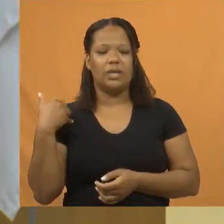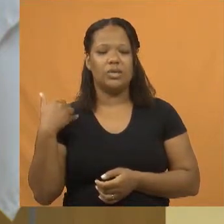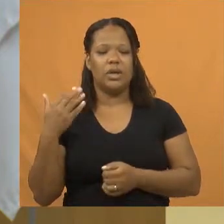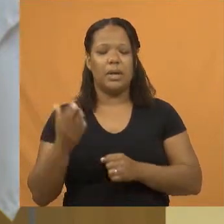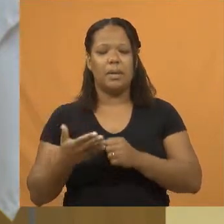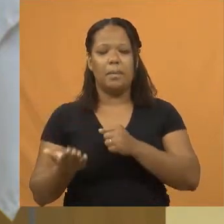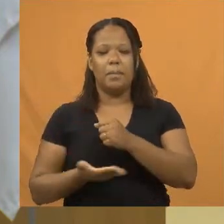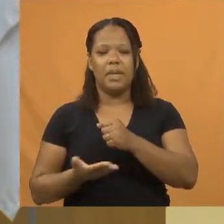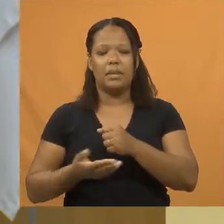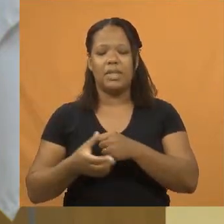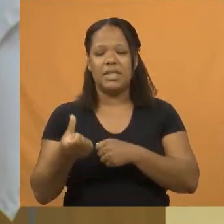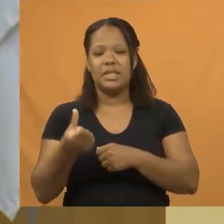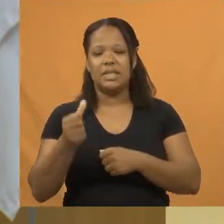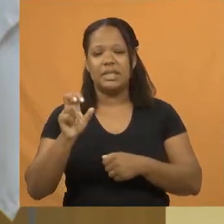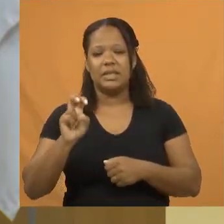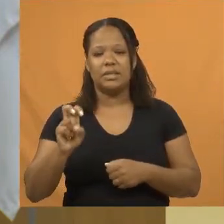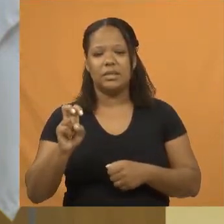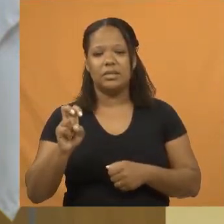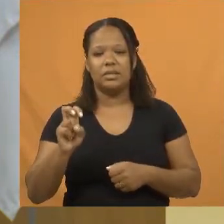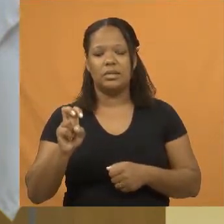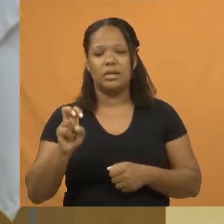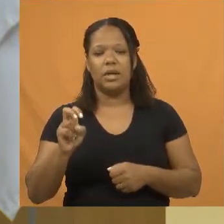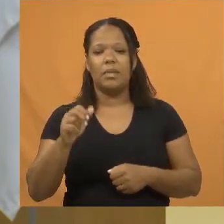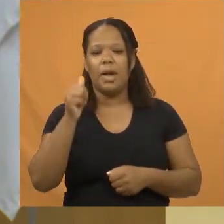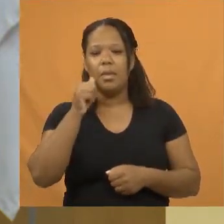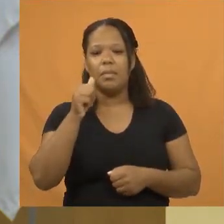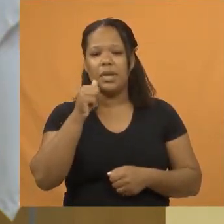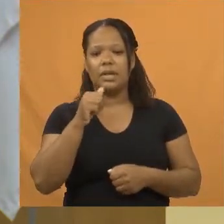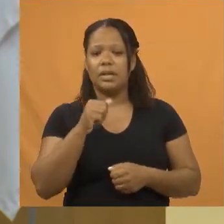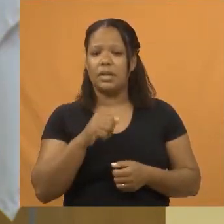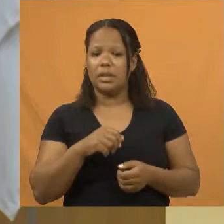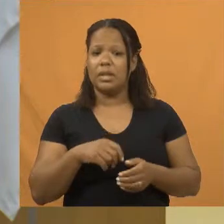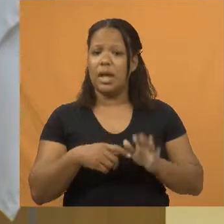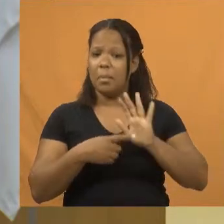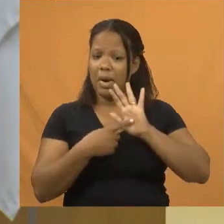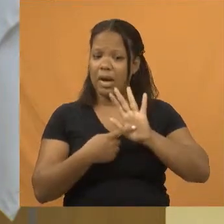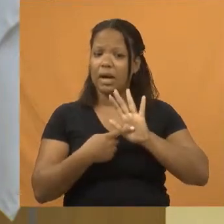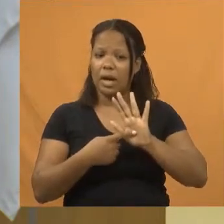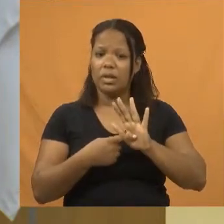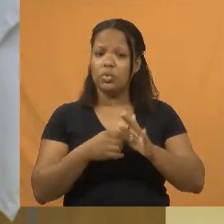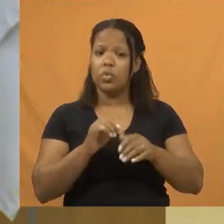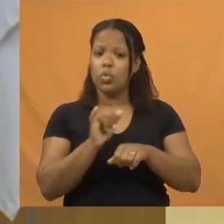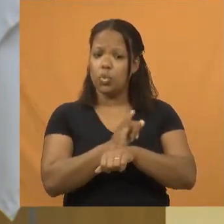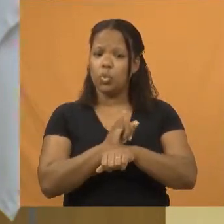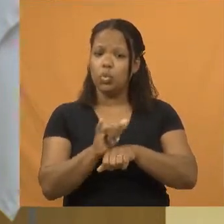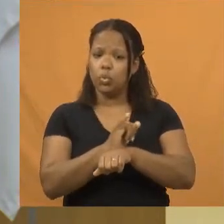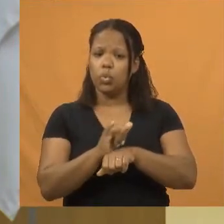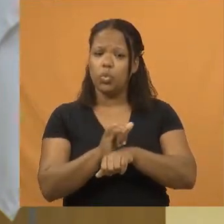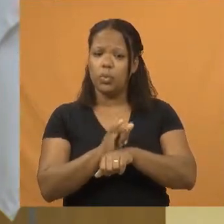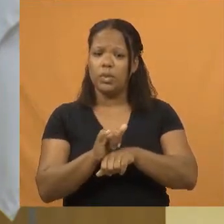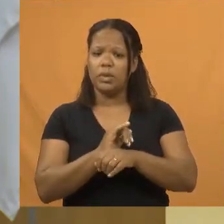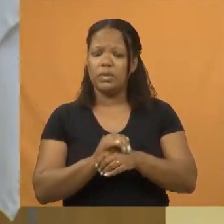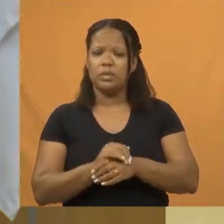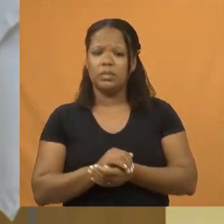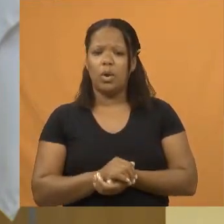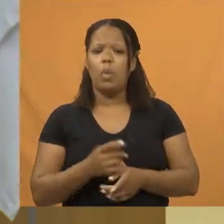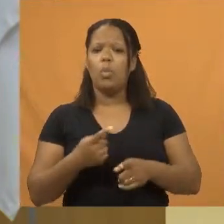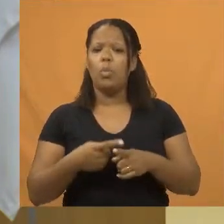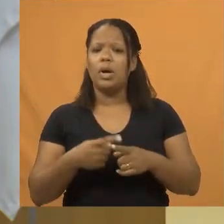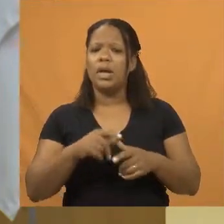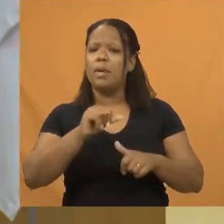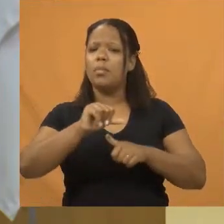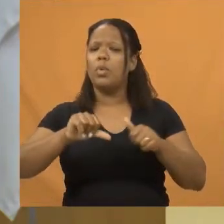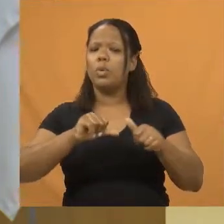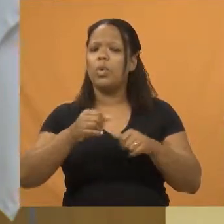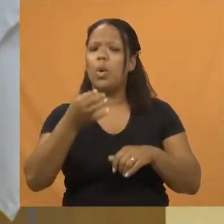65 anos para aposentar, uma idade mínima para a mulher. Está gravado, né? Está aí no YouTube, está aí nos sites. E por que